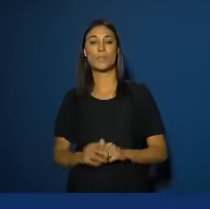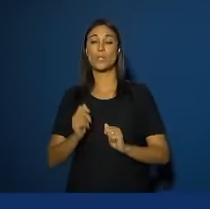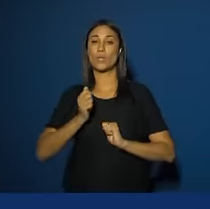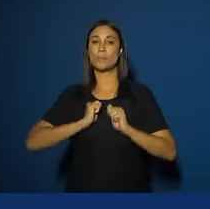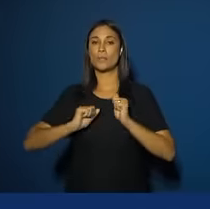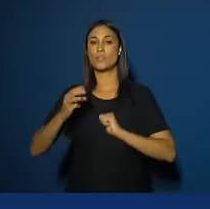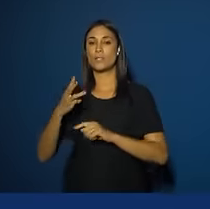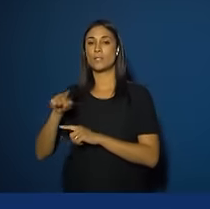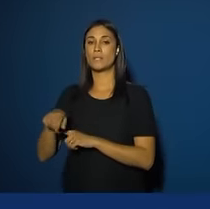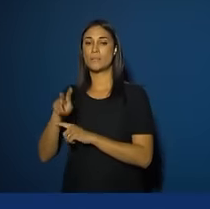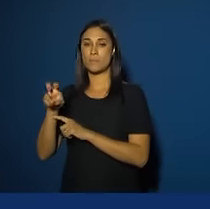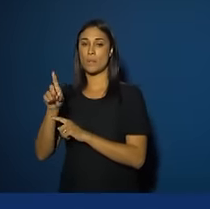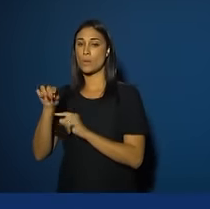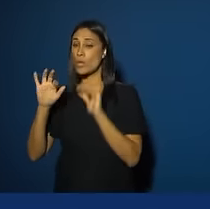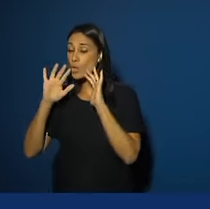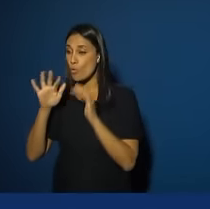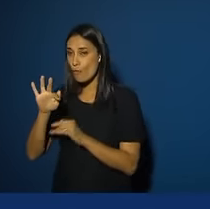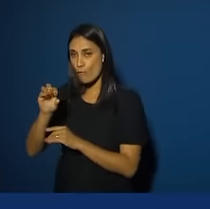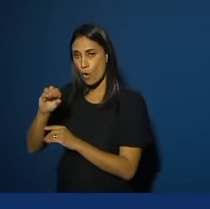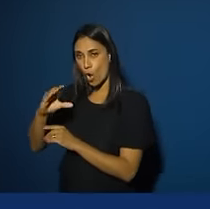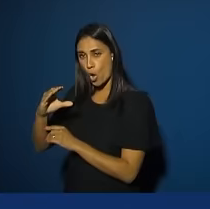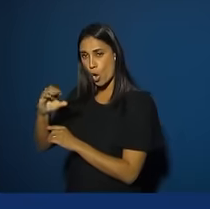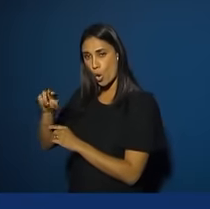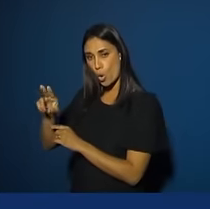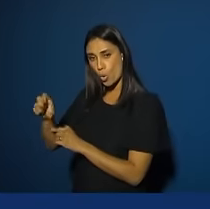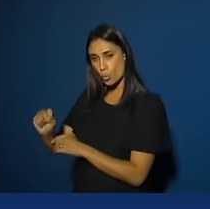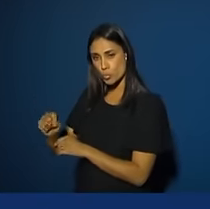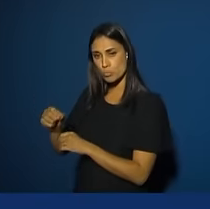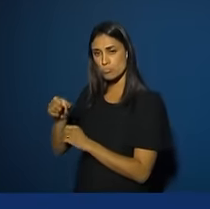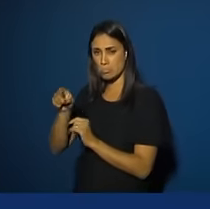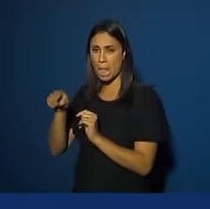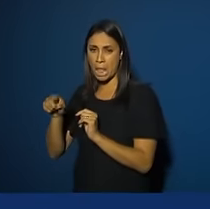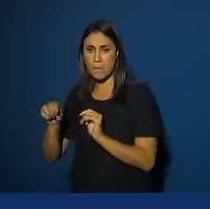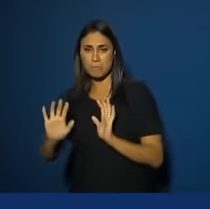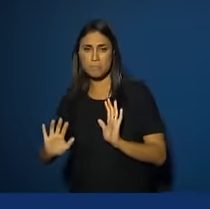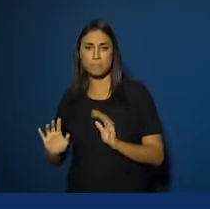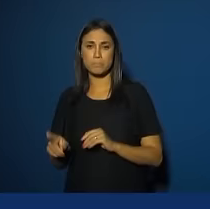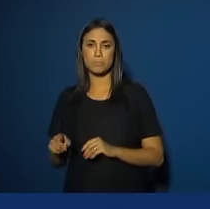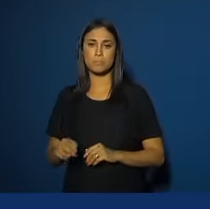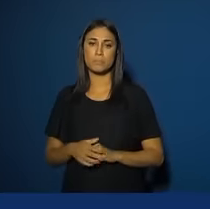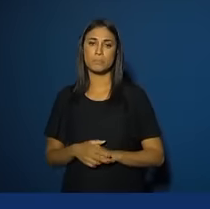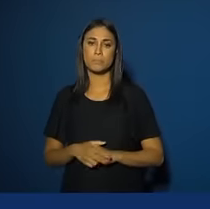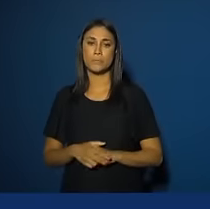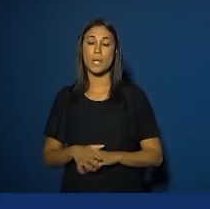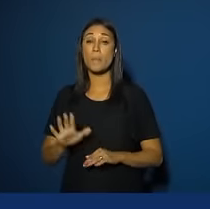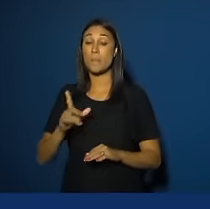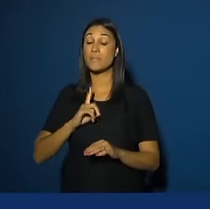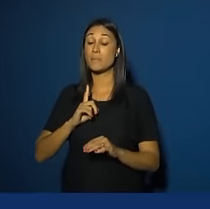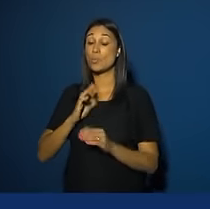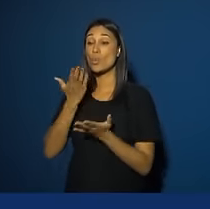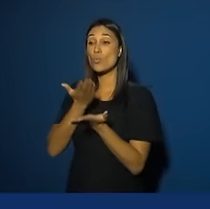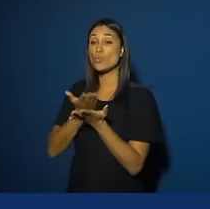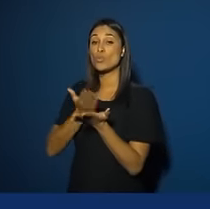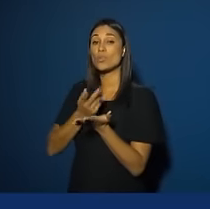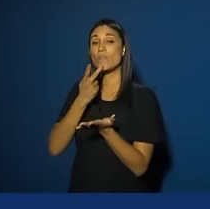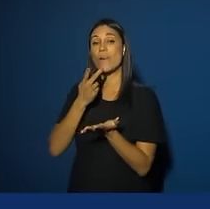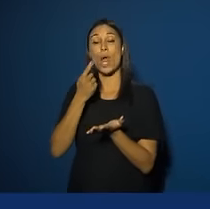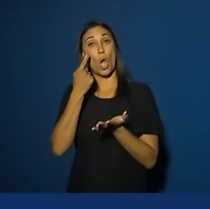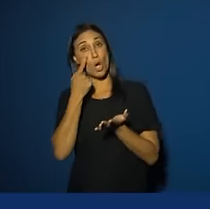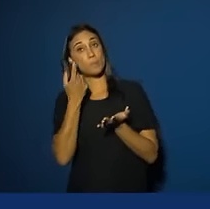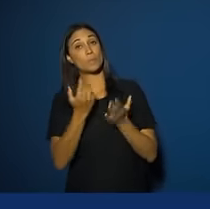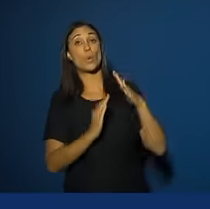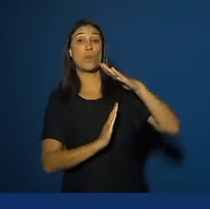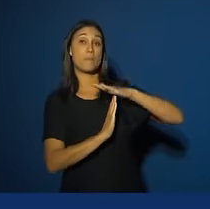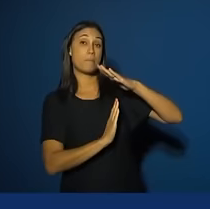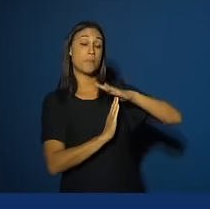expectativa de 3,5 vem de onde? Do Focus? Essa, por acaso, é a do Focus. Né? Mas também não tem uma tese que você pode falar o seguinte: ó,